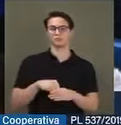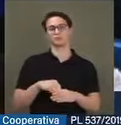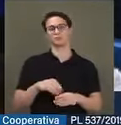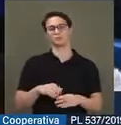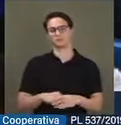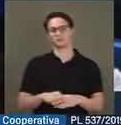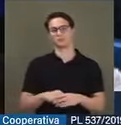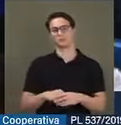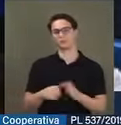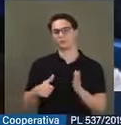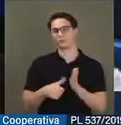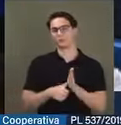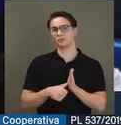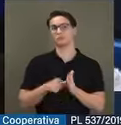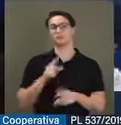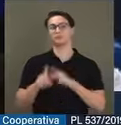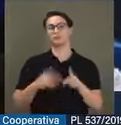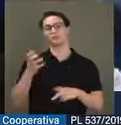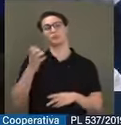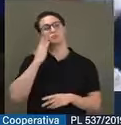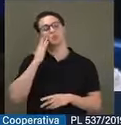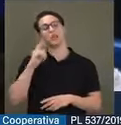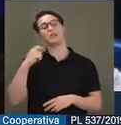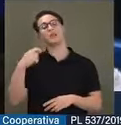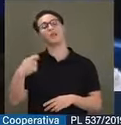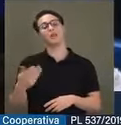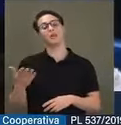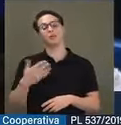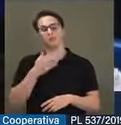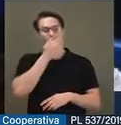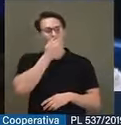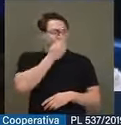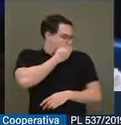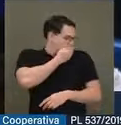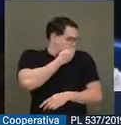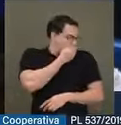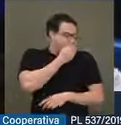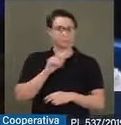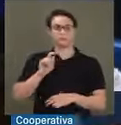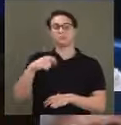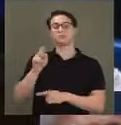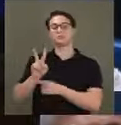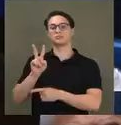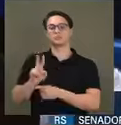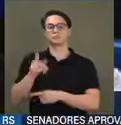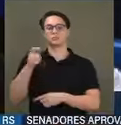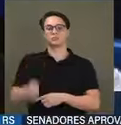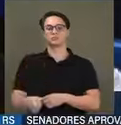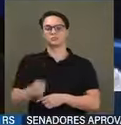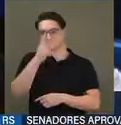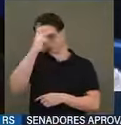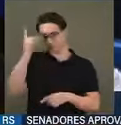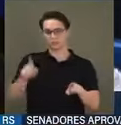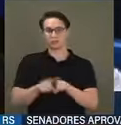voto. A digital, o povo está querendo saber a digital, quem é quem. Quem defende ditador, quem defende o arbítrio,